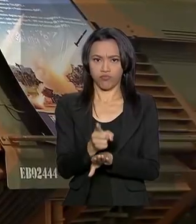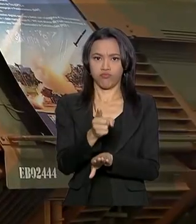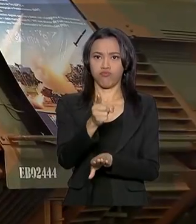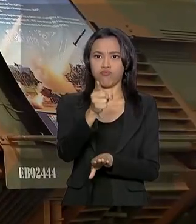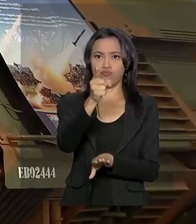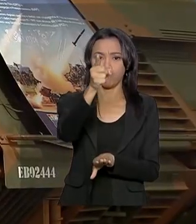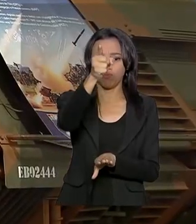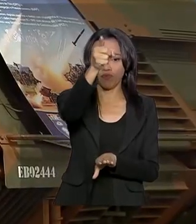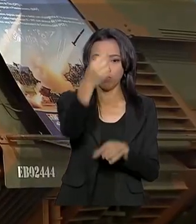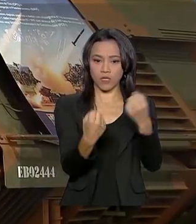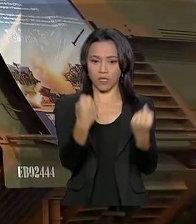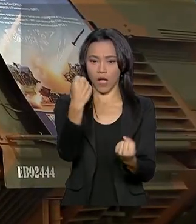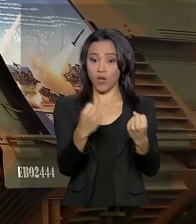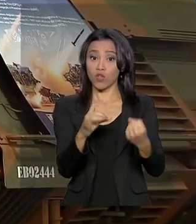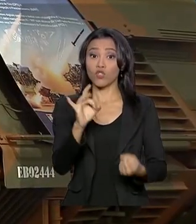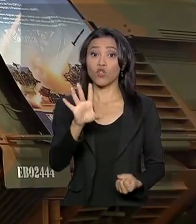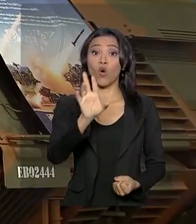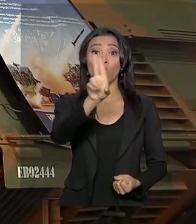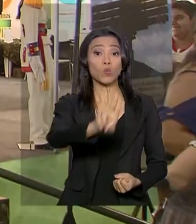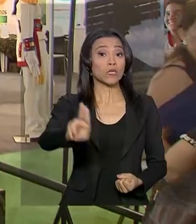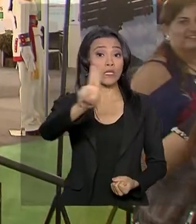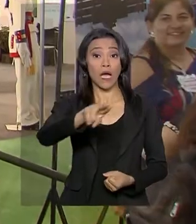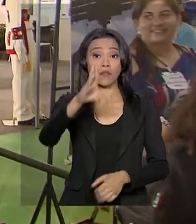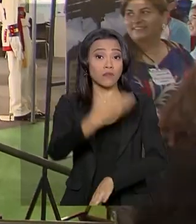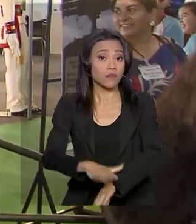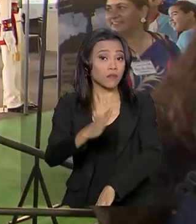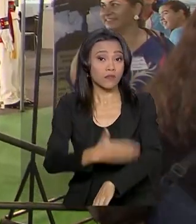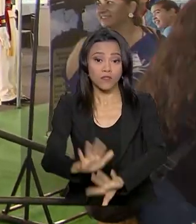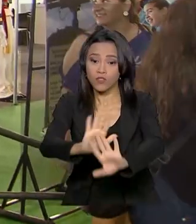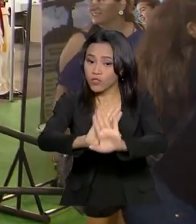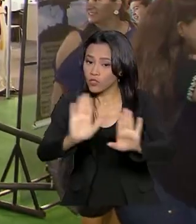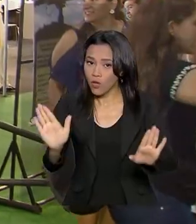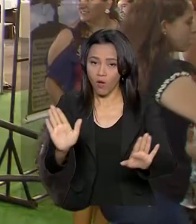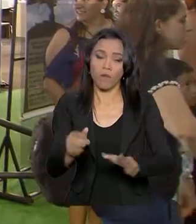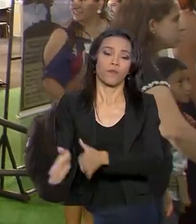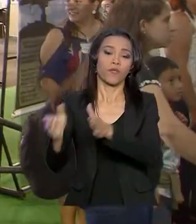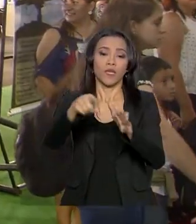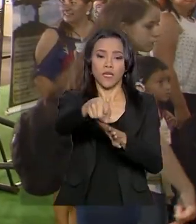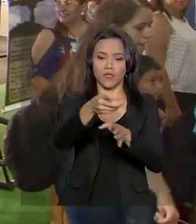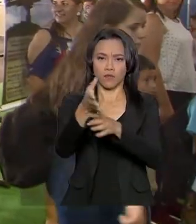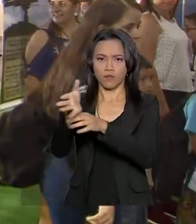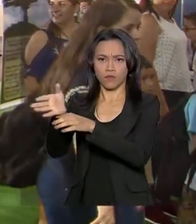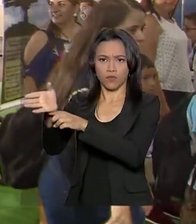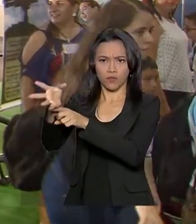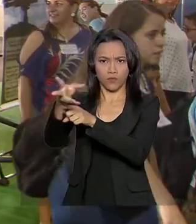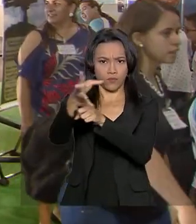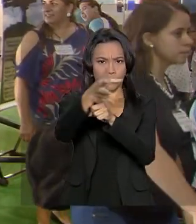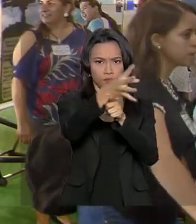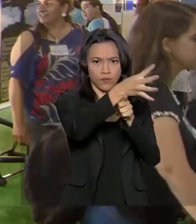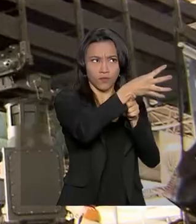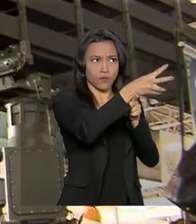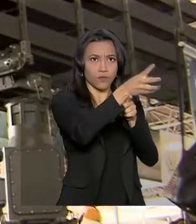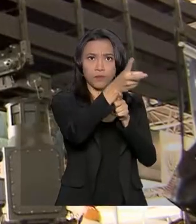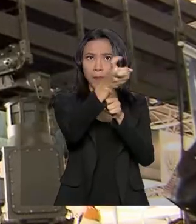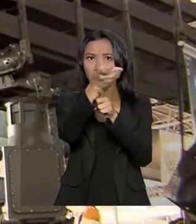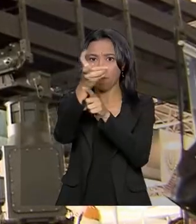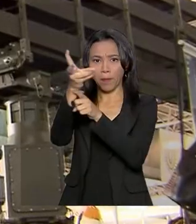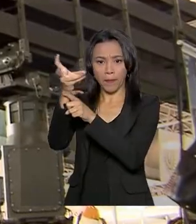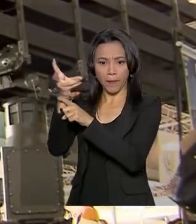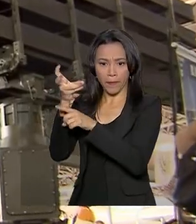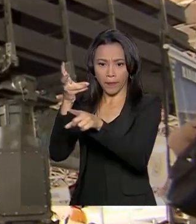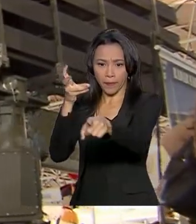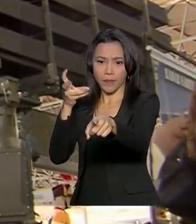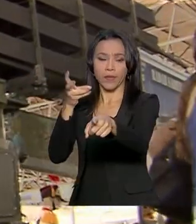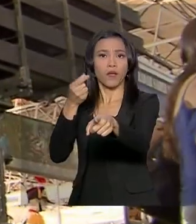hoje só foi usado em treinamentos e esse radar que detecta aeronaves suspeitas em áreas de